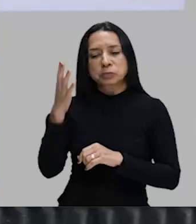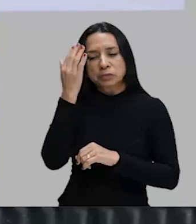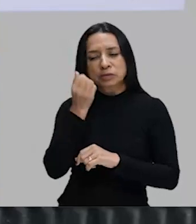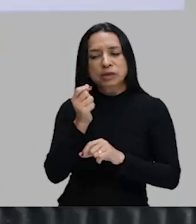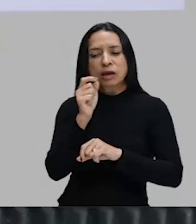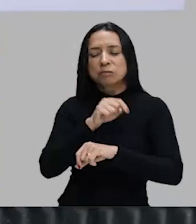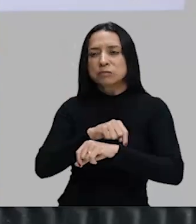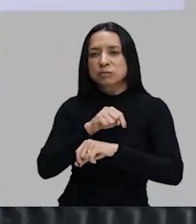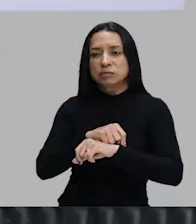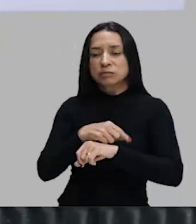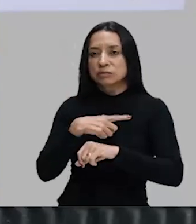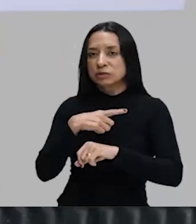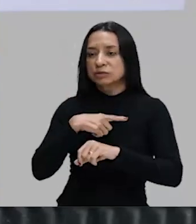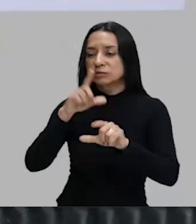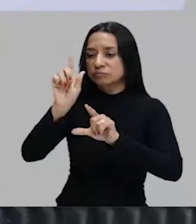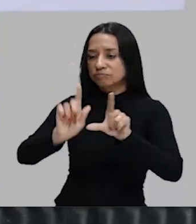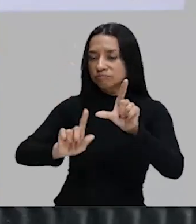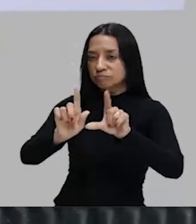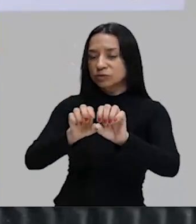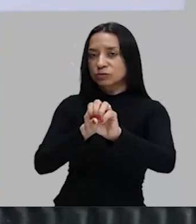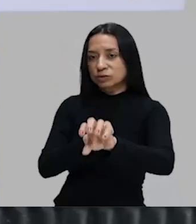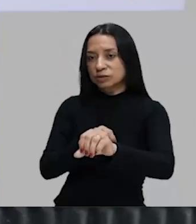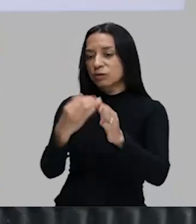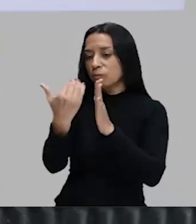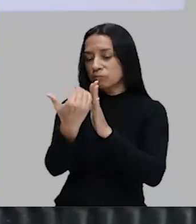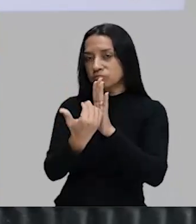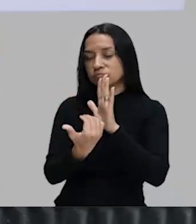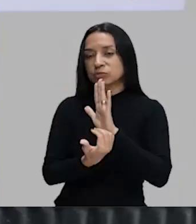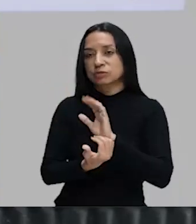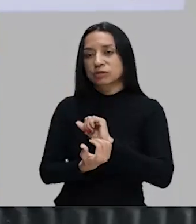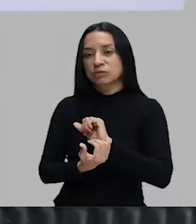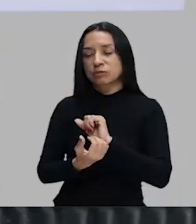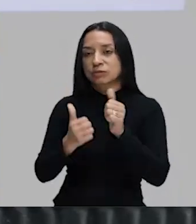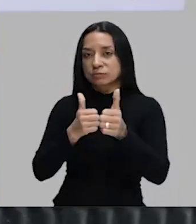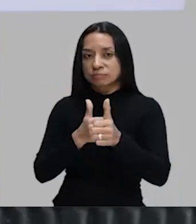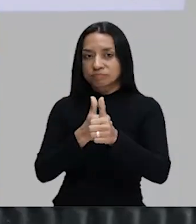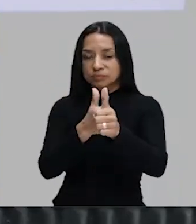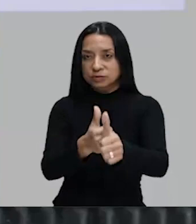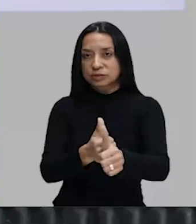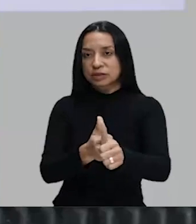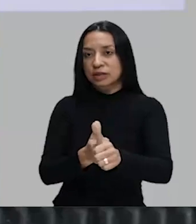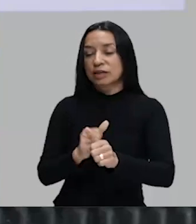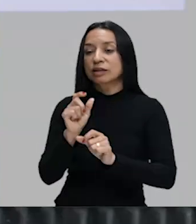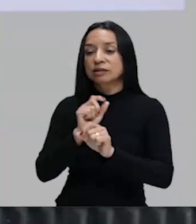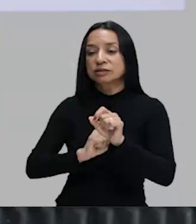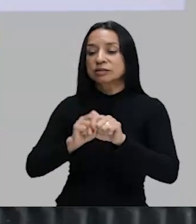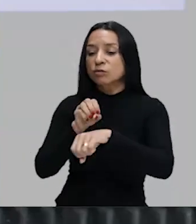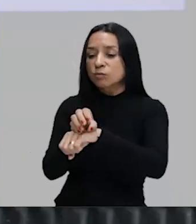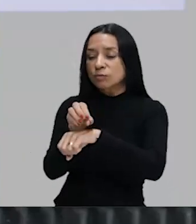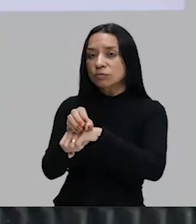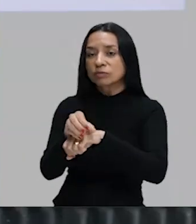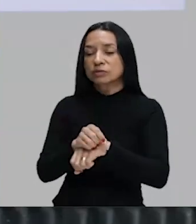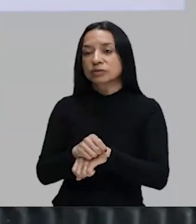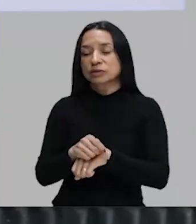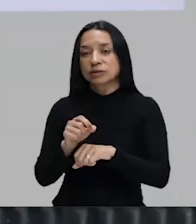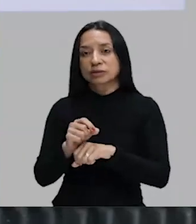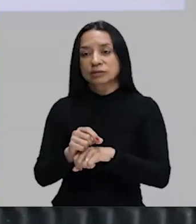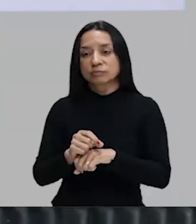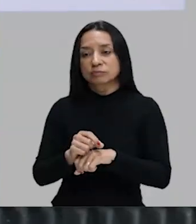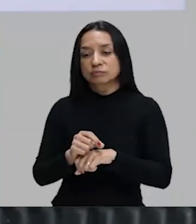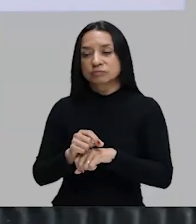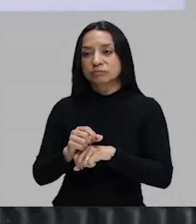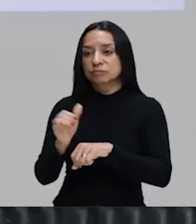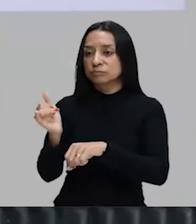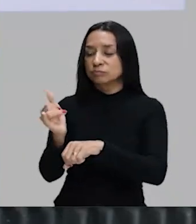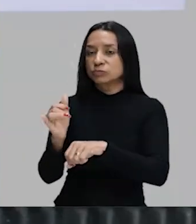passa a programação da TV Educação? Acompanhe a gente, segue, curte, compartilha, tá? Lá no nosso